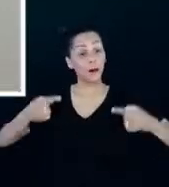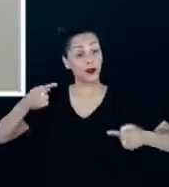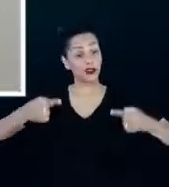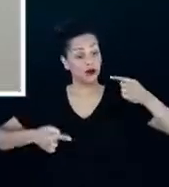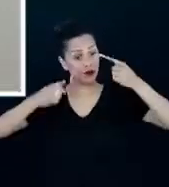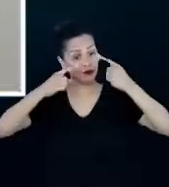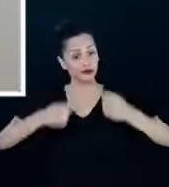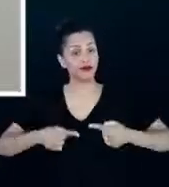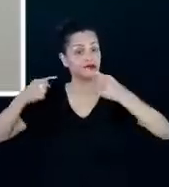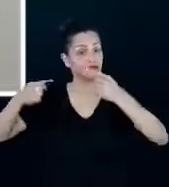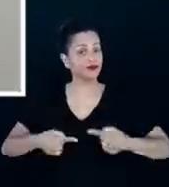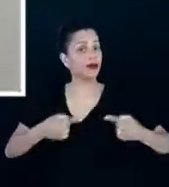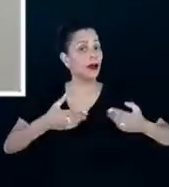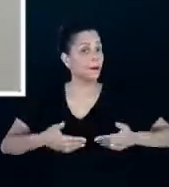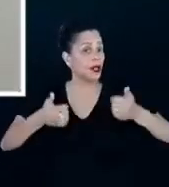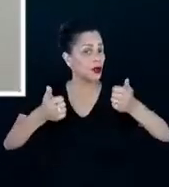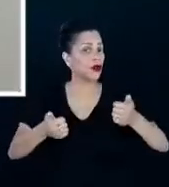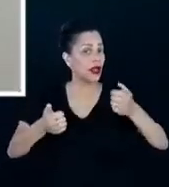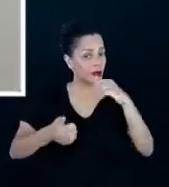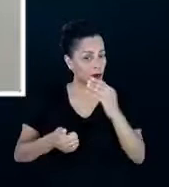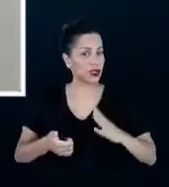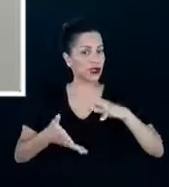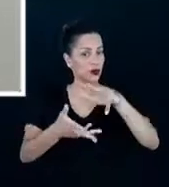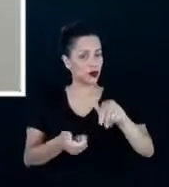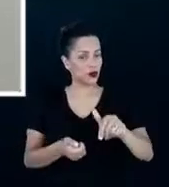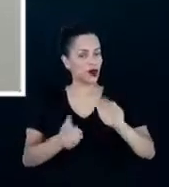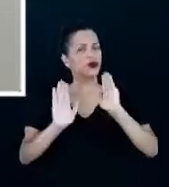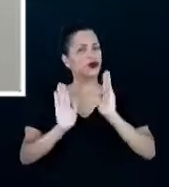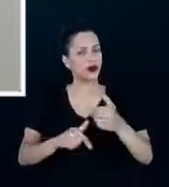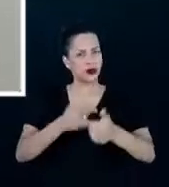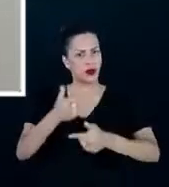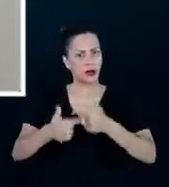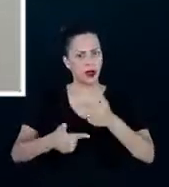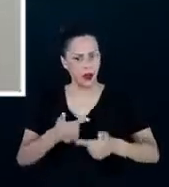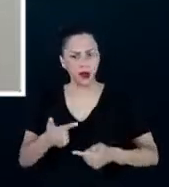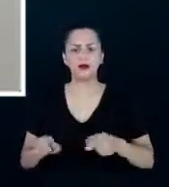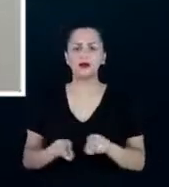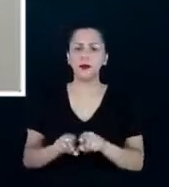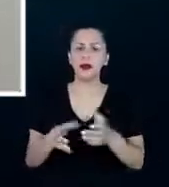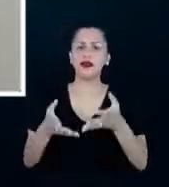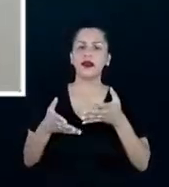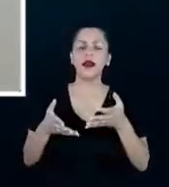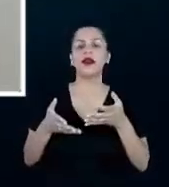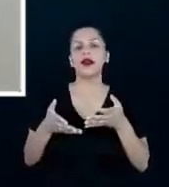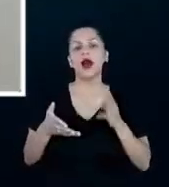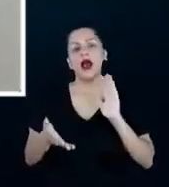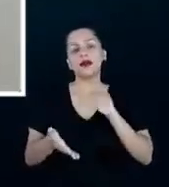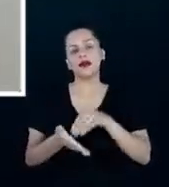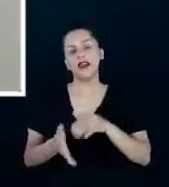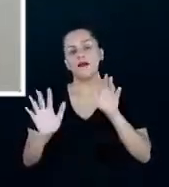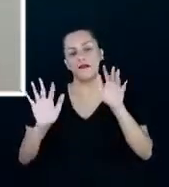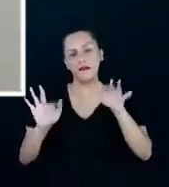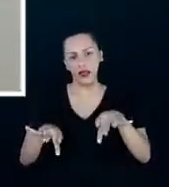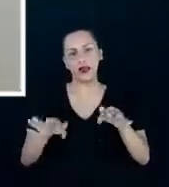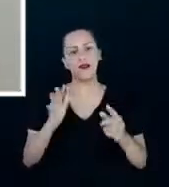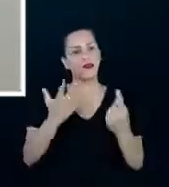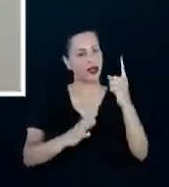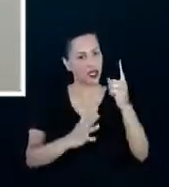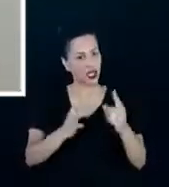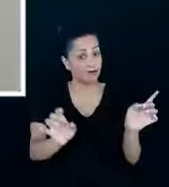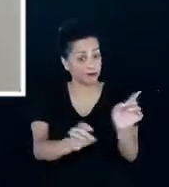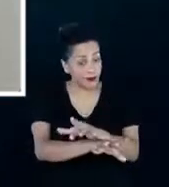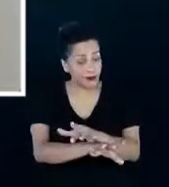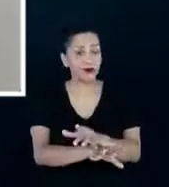Então, e aí a gente tem trabalhado nisso, isso é algo que a gente pretende entregar até final de fevereiro, e de qualquer